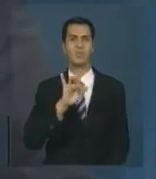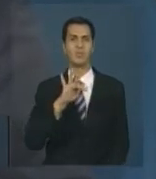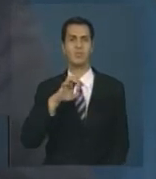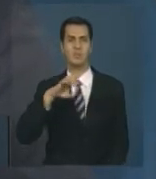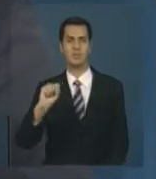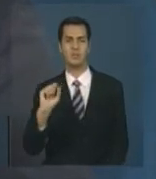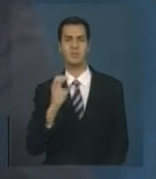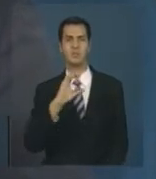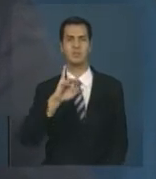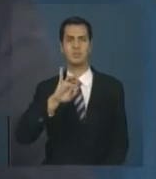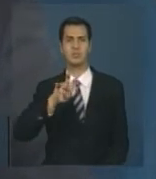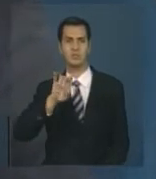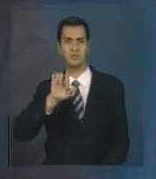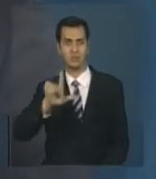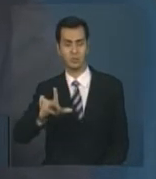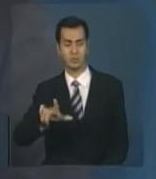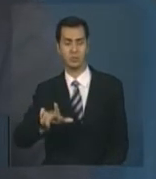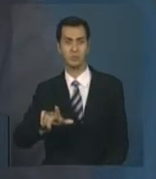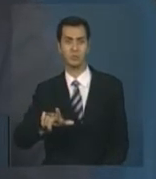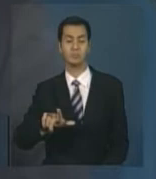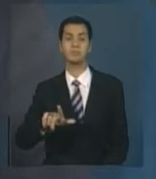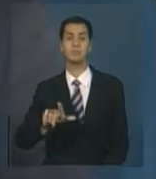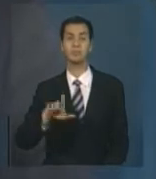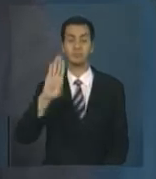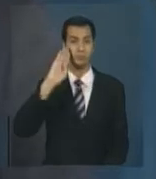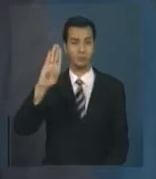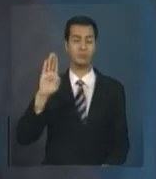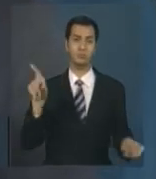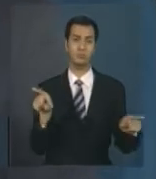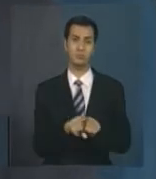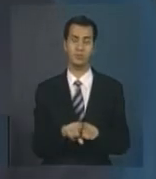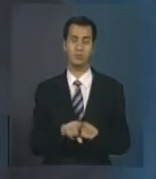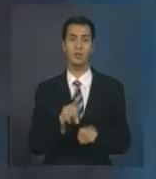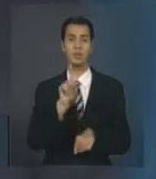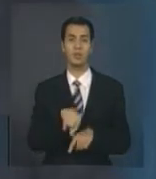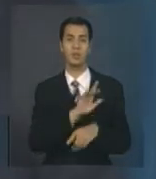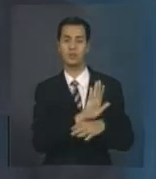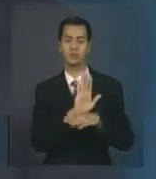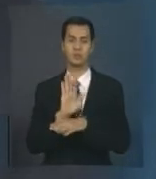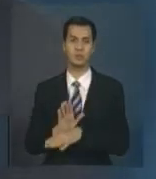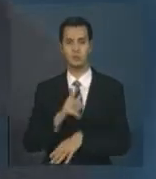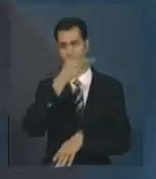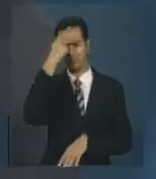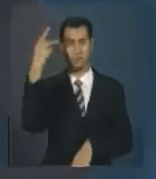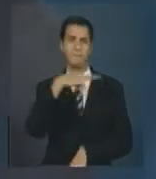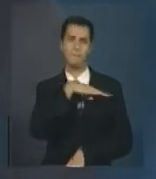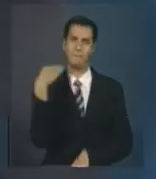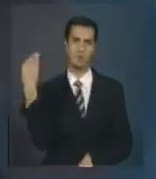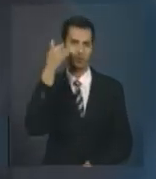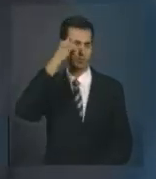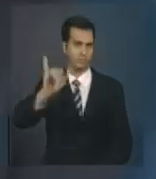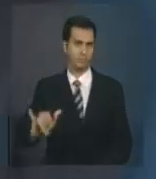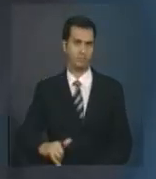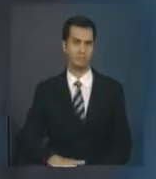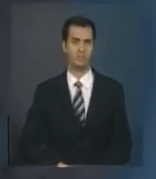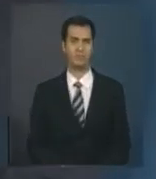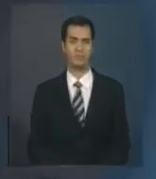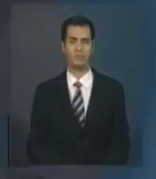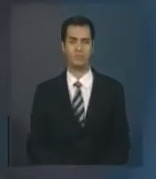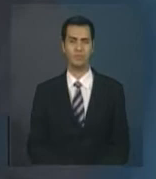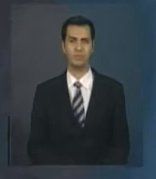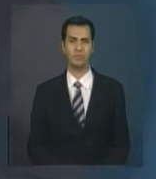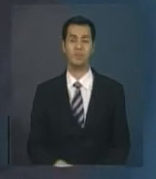os prejuízos materiais e, sobretudo, salvar vidas humanas. Então, aqui, vamos